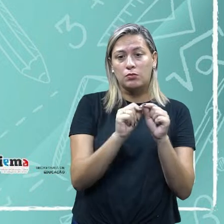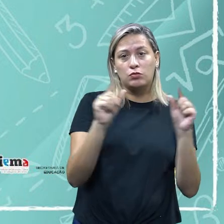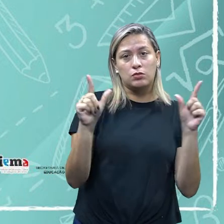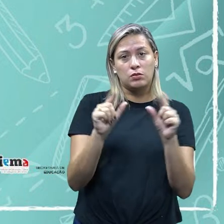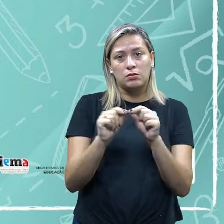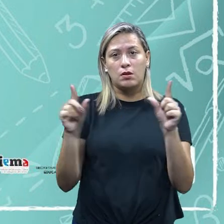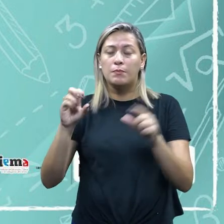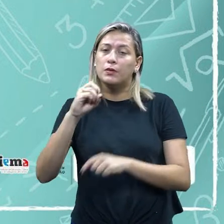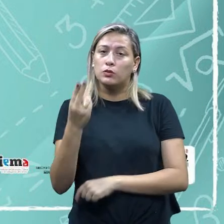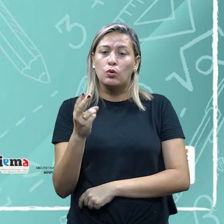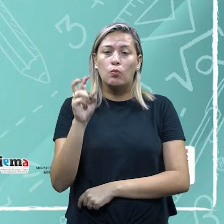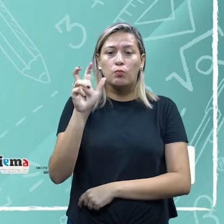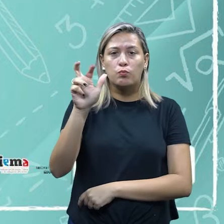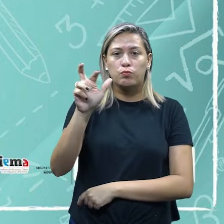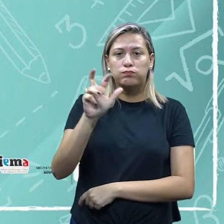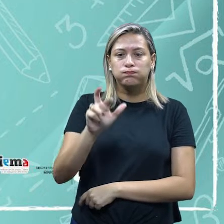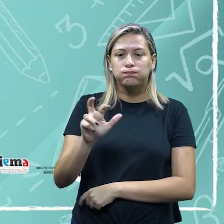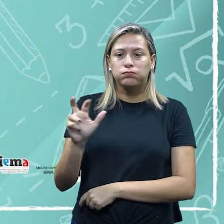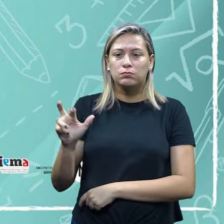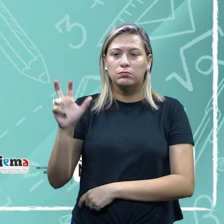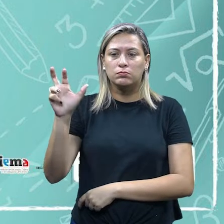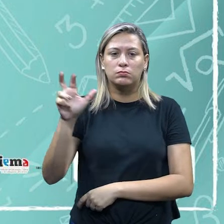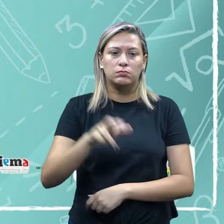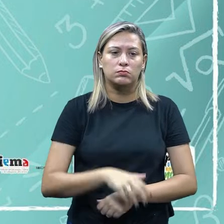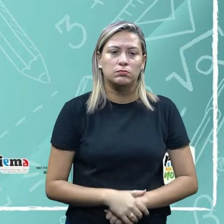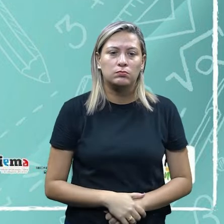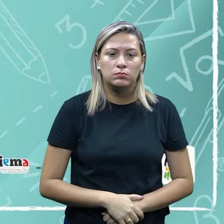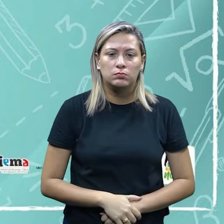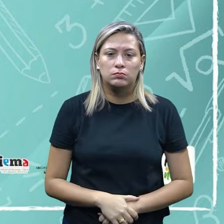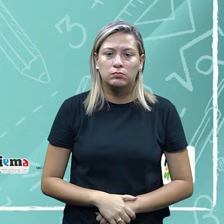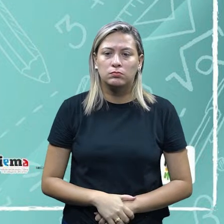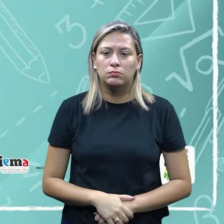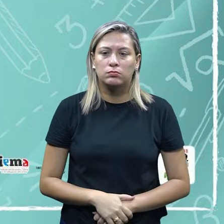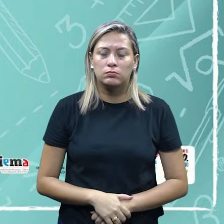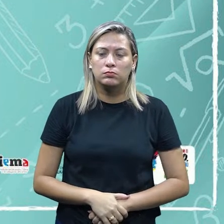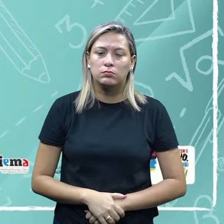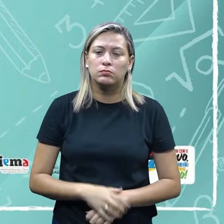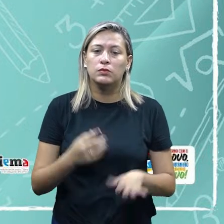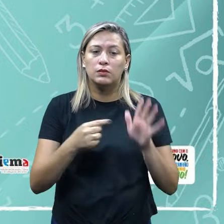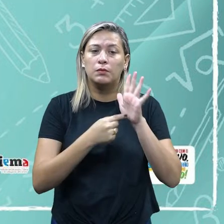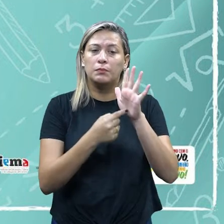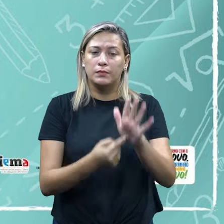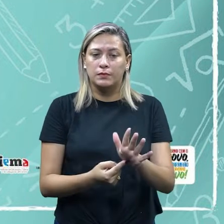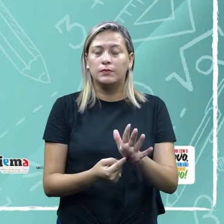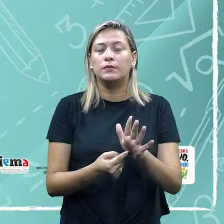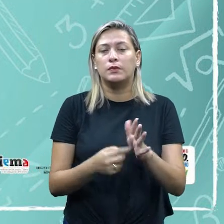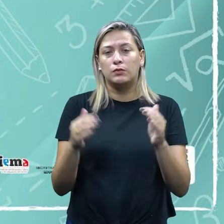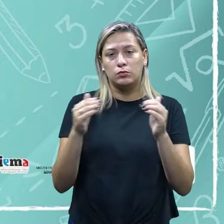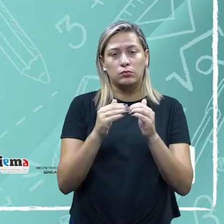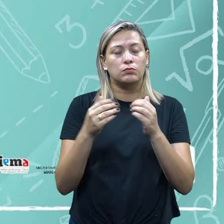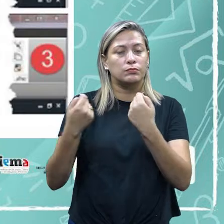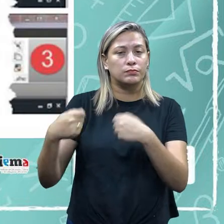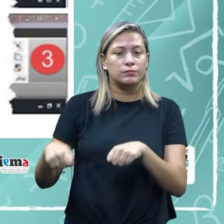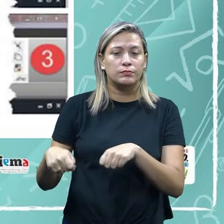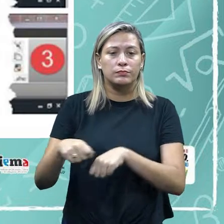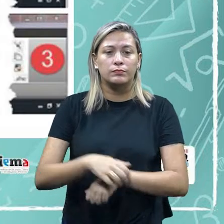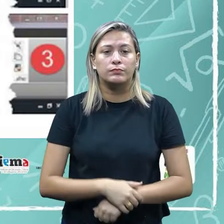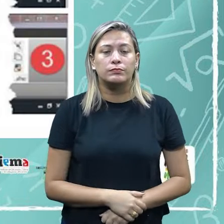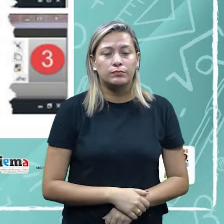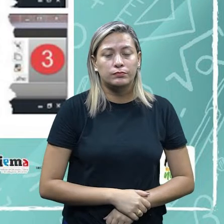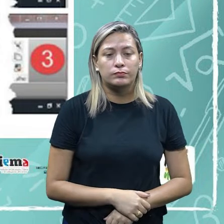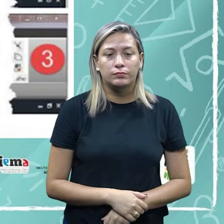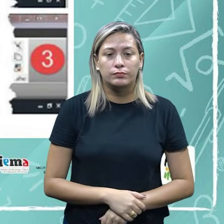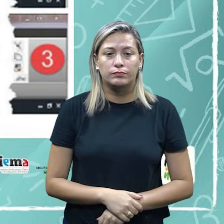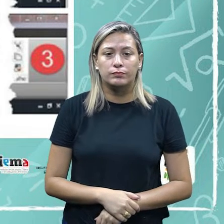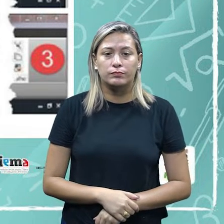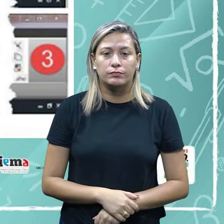posições da barra, do botão de escolha da configuração e o resultado apresentado para cada uma das possibilidades. Então a gente tem